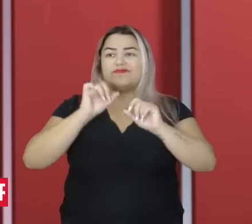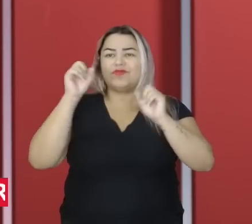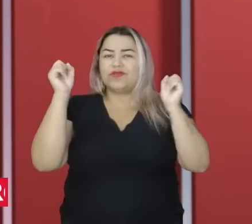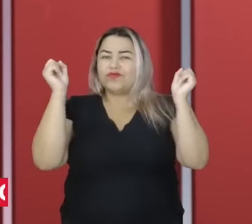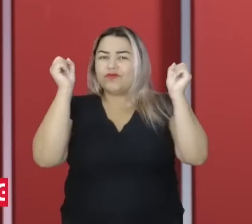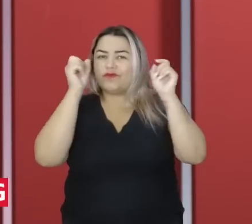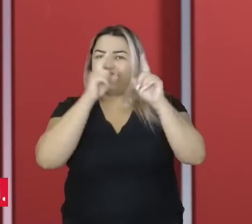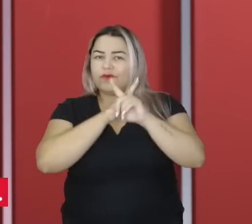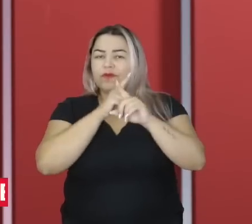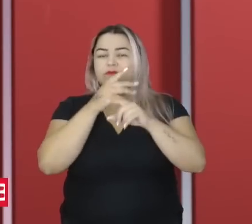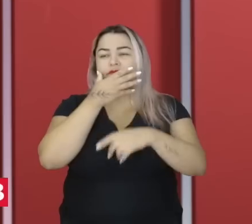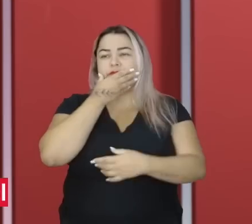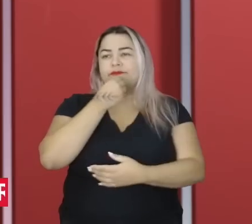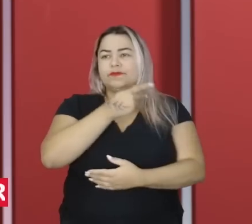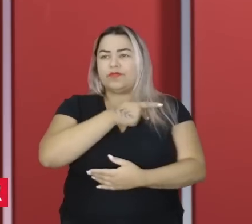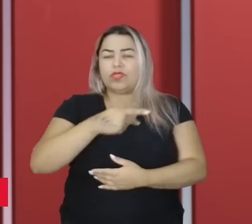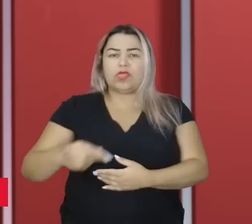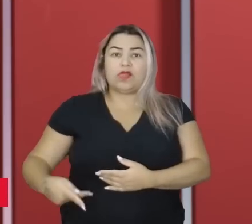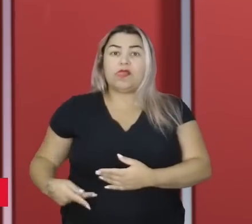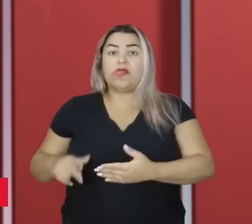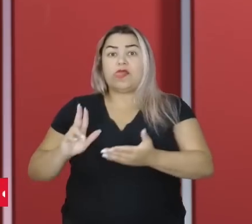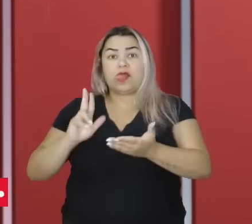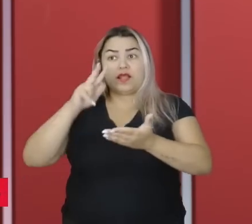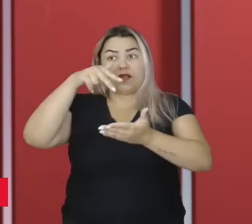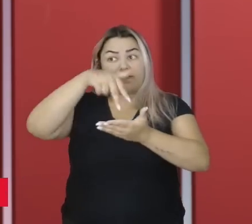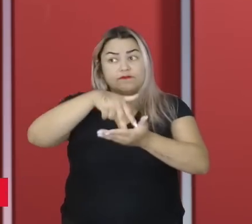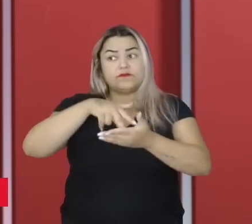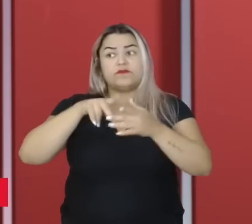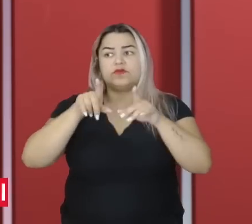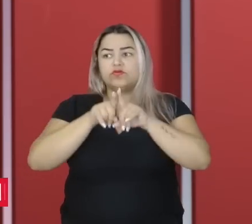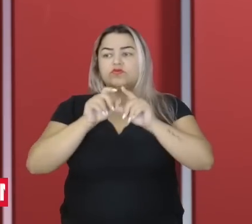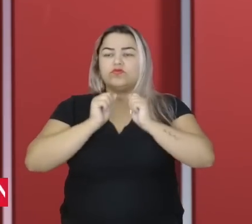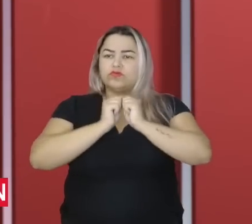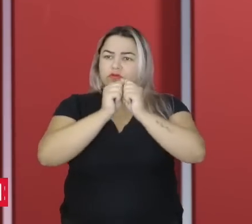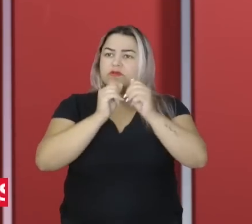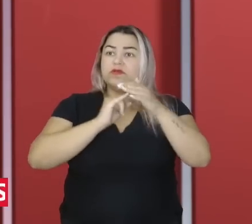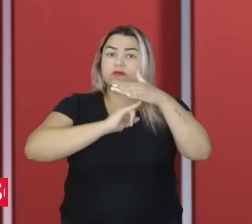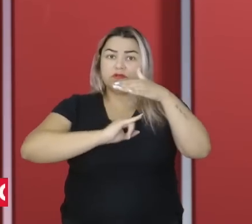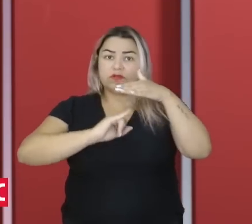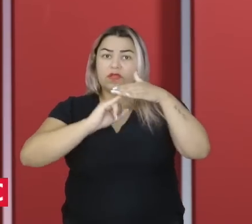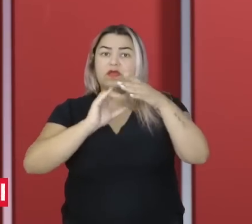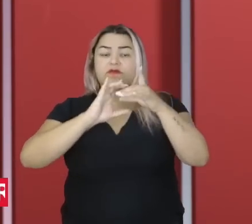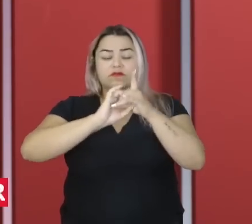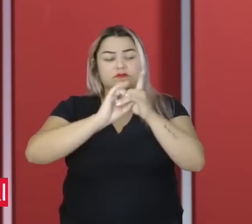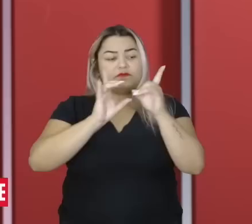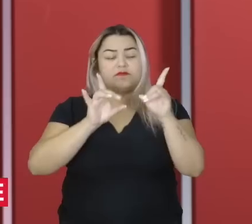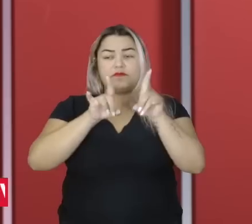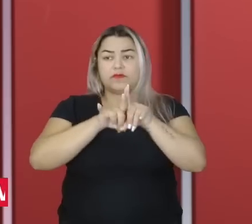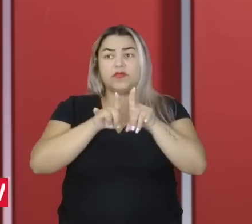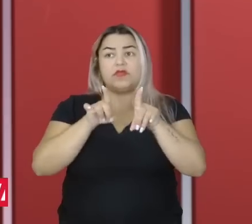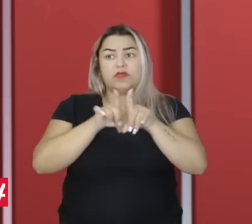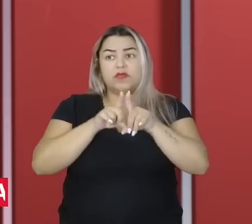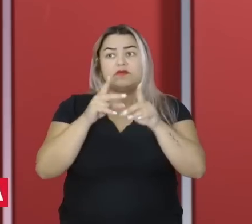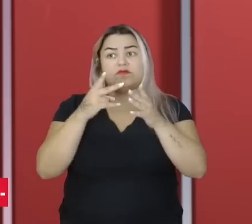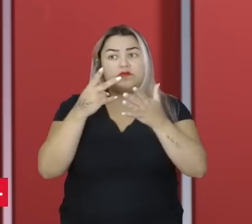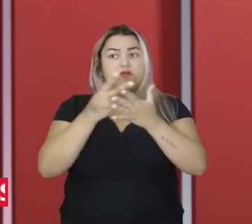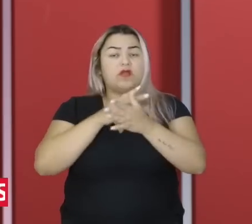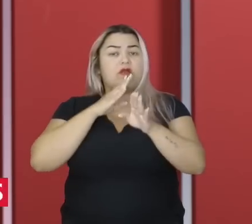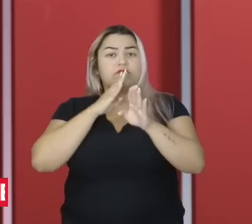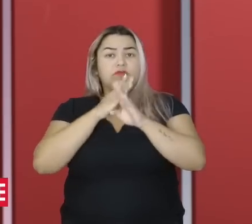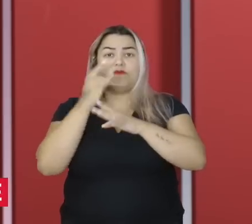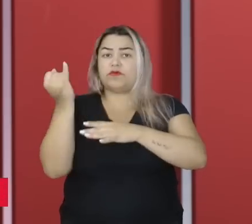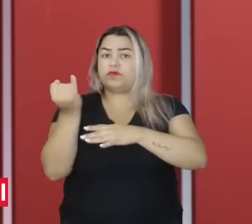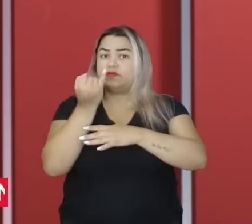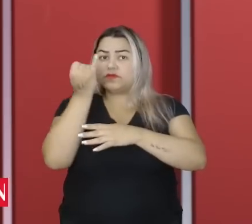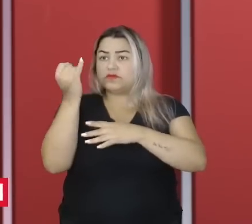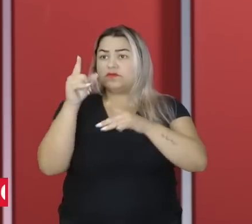difícil e o presidente Lula foi muito firme junto com as instituições para que a democracia no país fosse realmente um foco essencial, porque